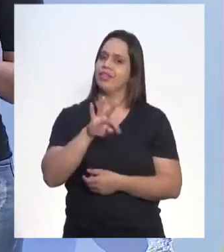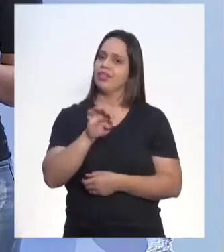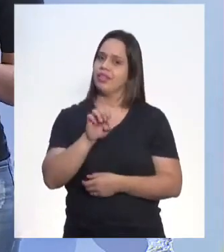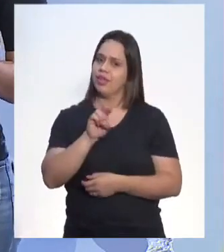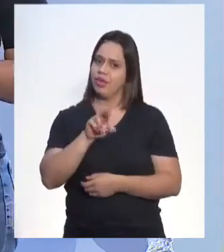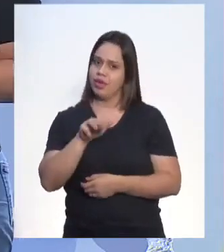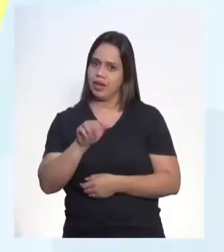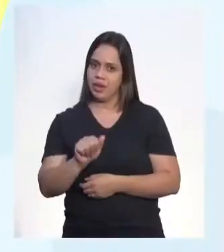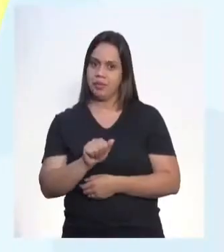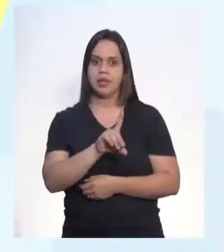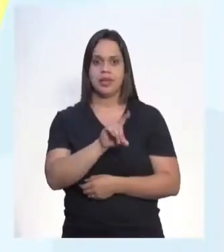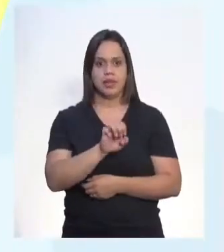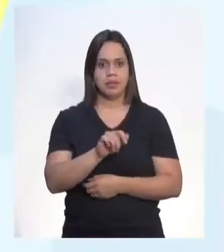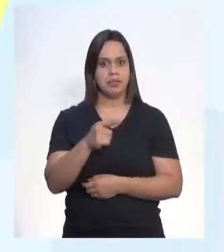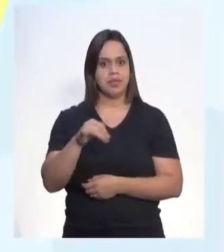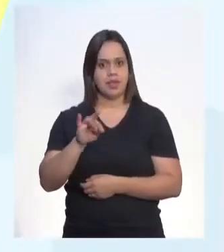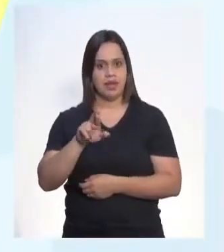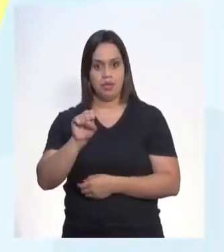Então, preste atenção.